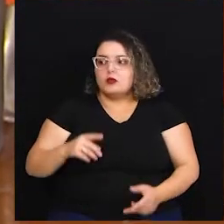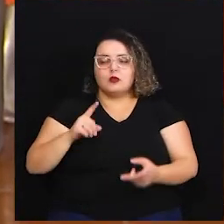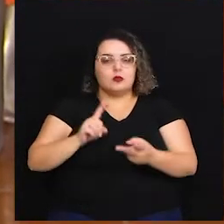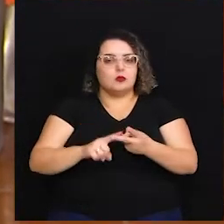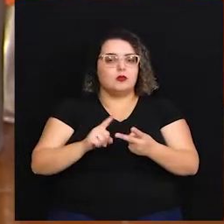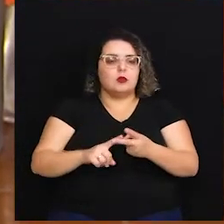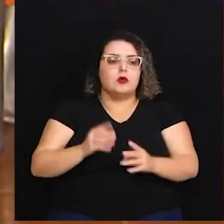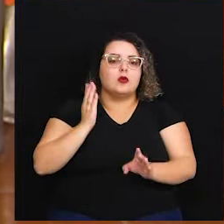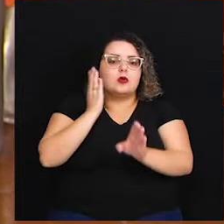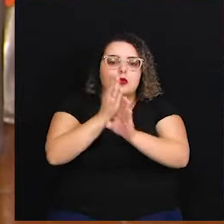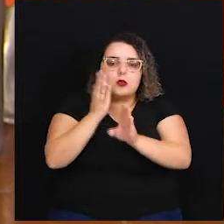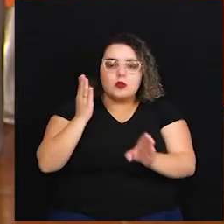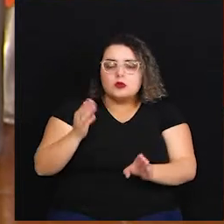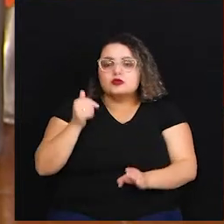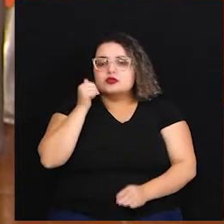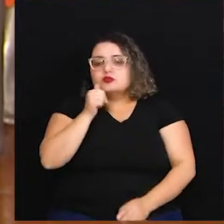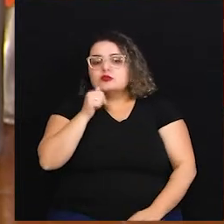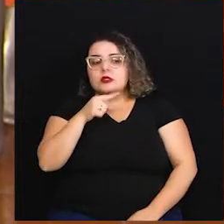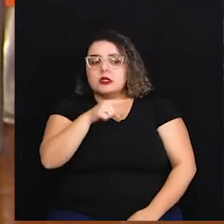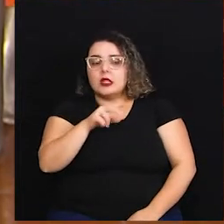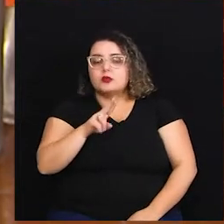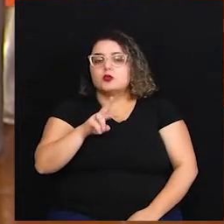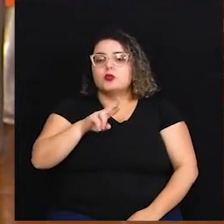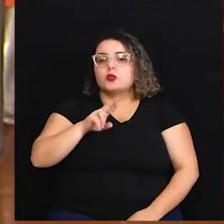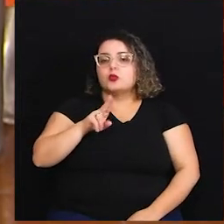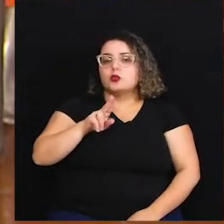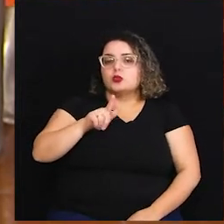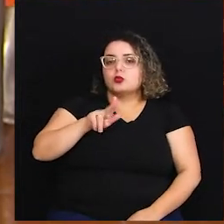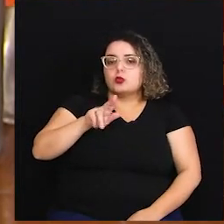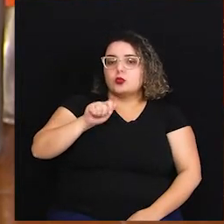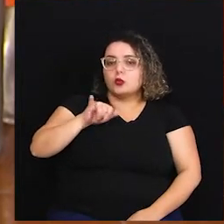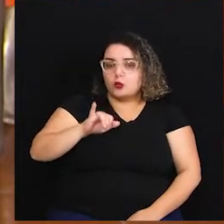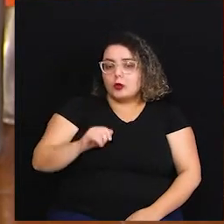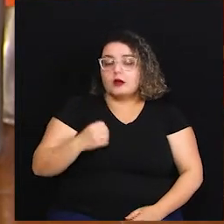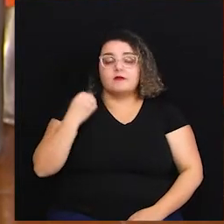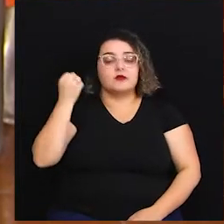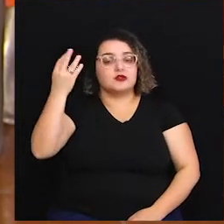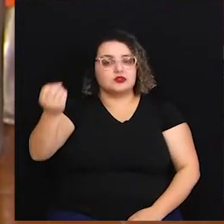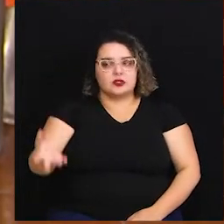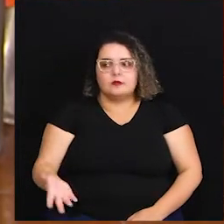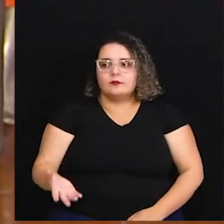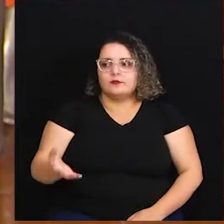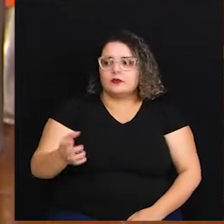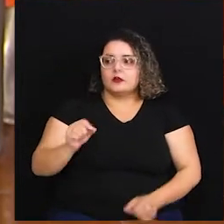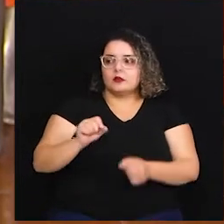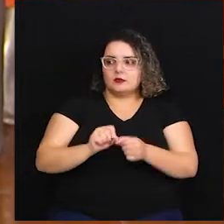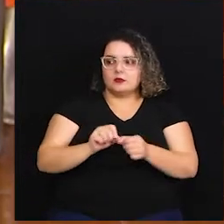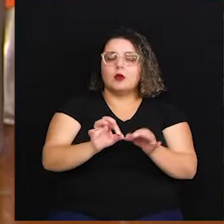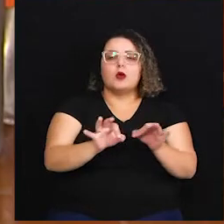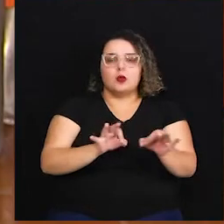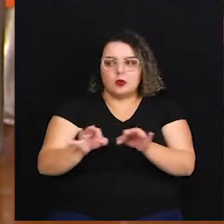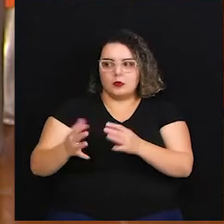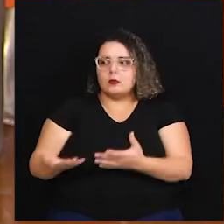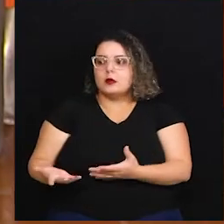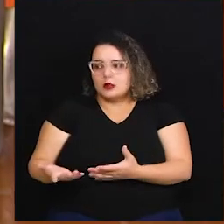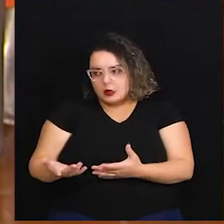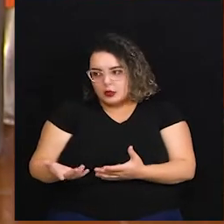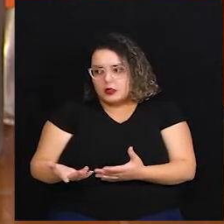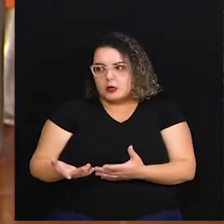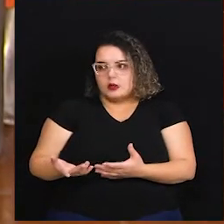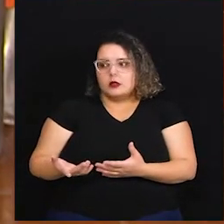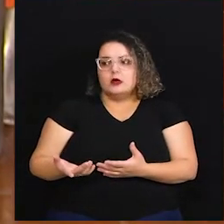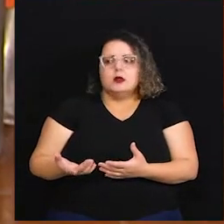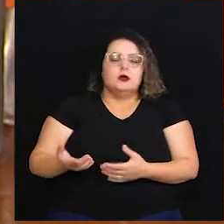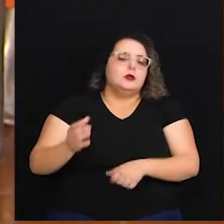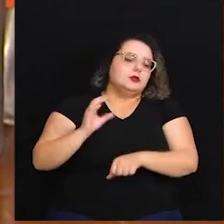foi o encontro de mulheres no Uruguai, né? Então assim, eu passava a viajar muito. O que nós fizemos? Vamos nos organizar. Mais uma vez